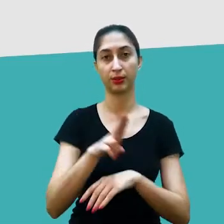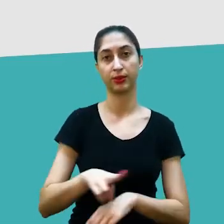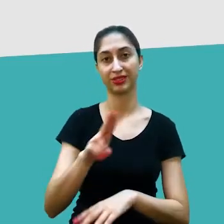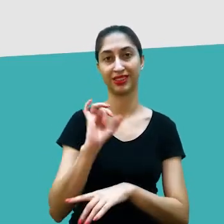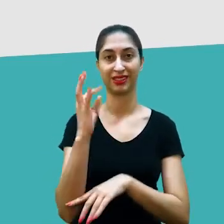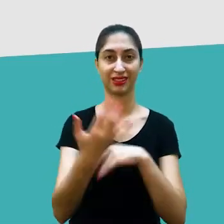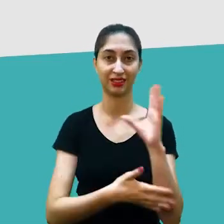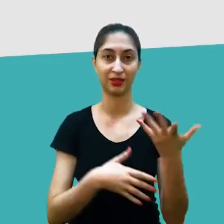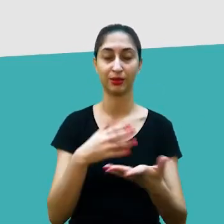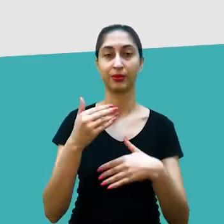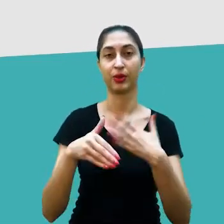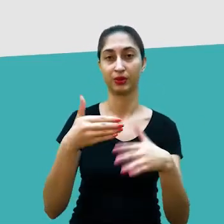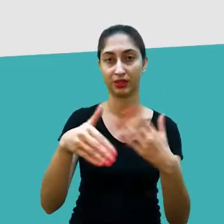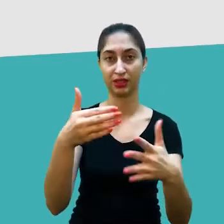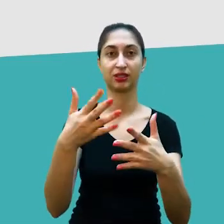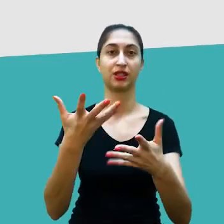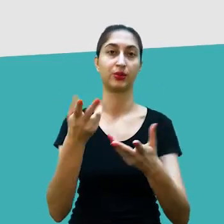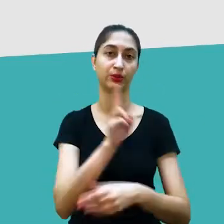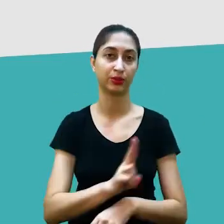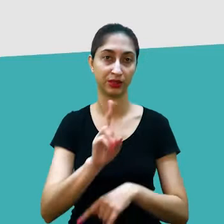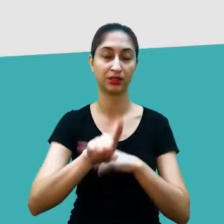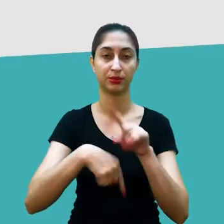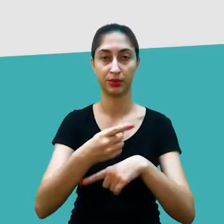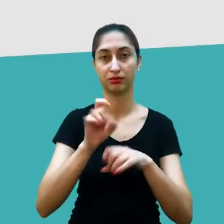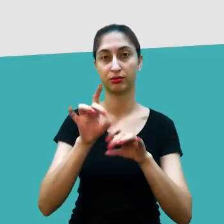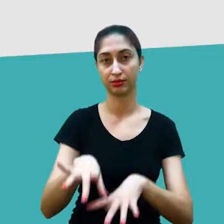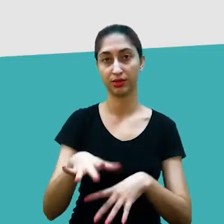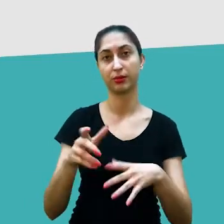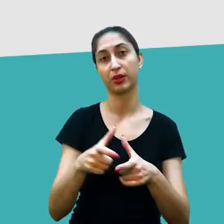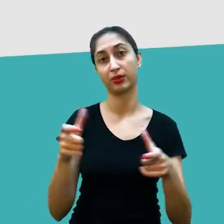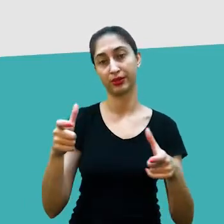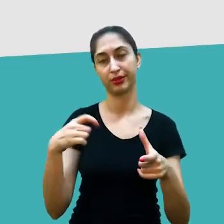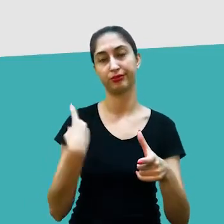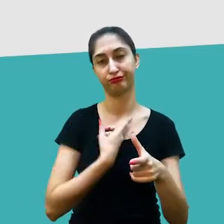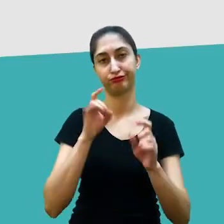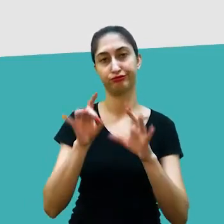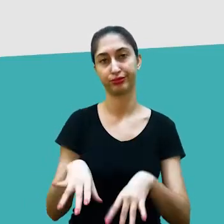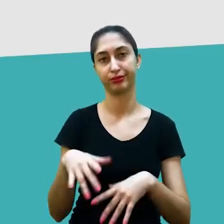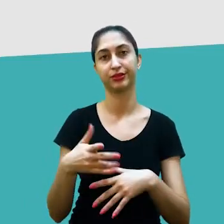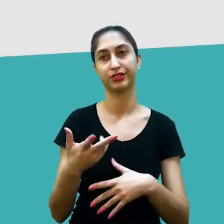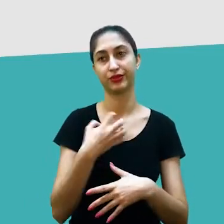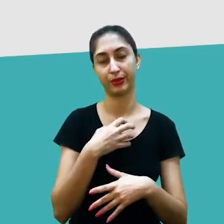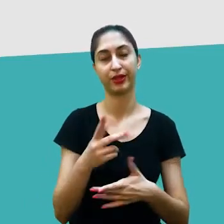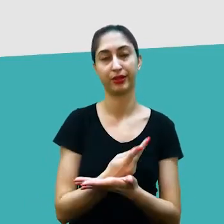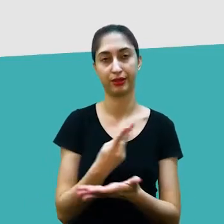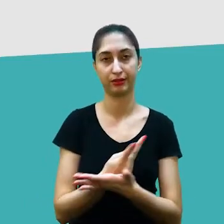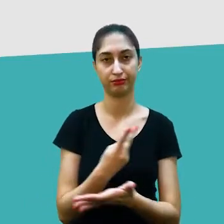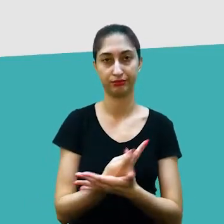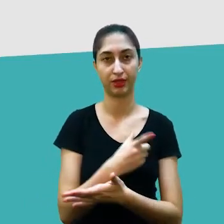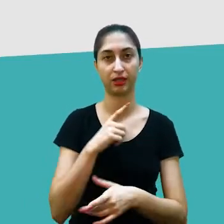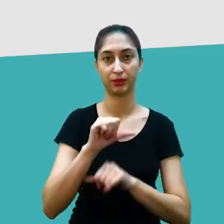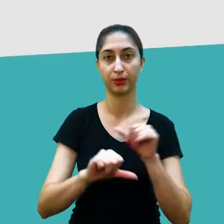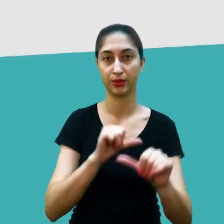naturais, processa, consome e descarta, né, muitas vezes, a maioria das vezes, da forma errada. Uhum. E é essa transição